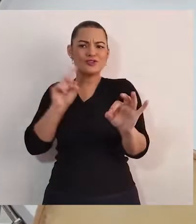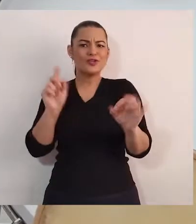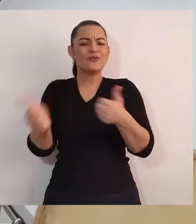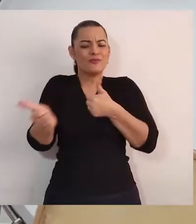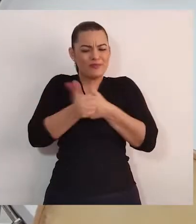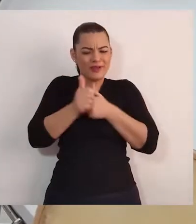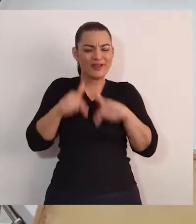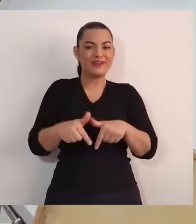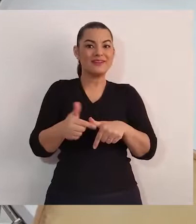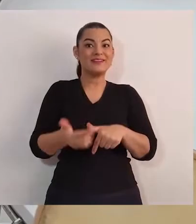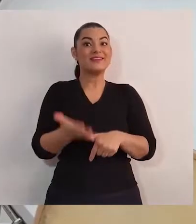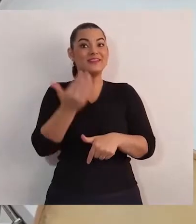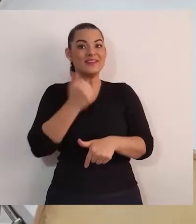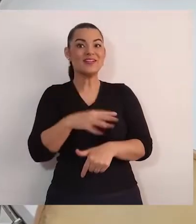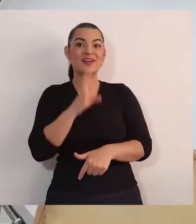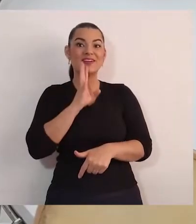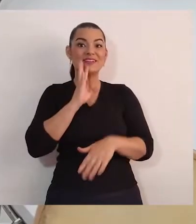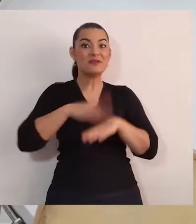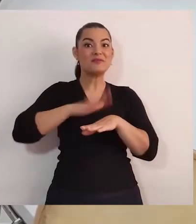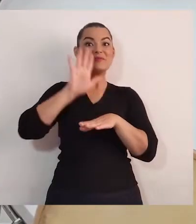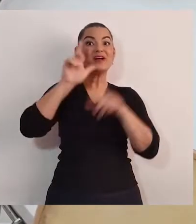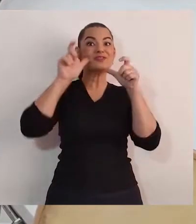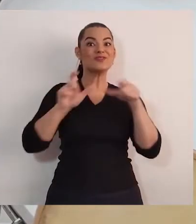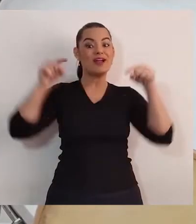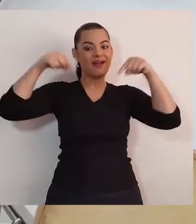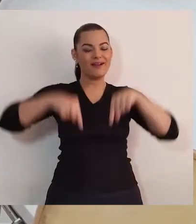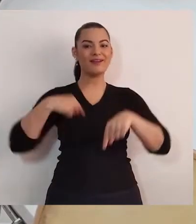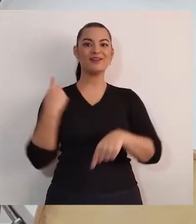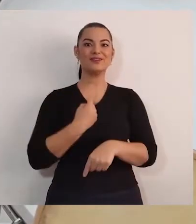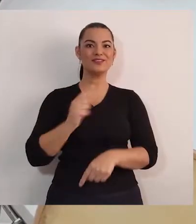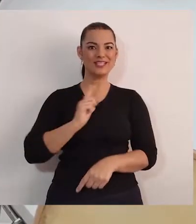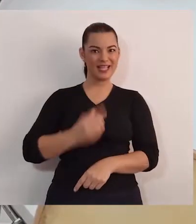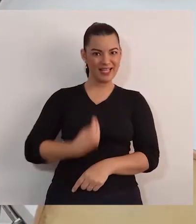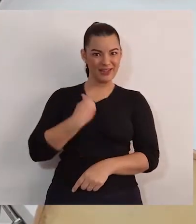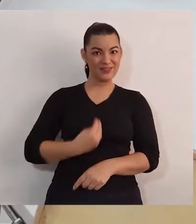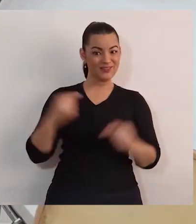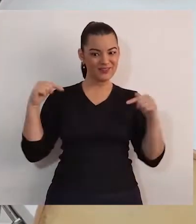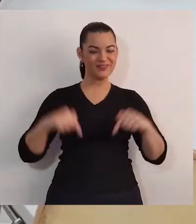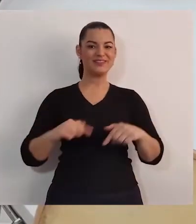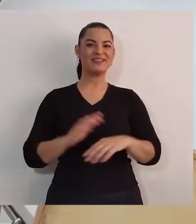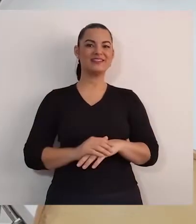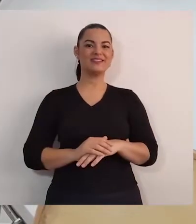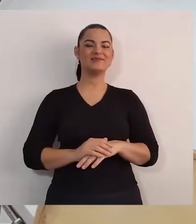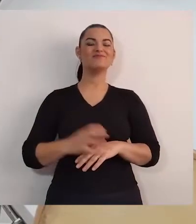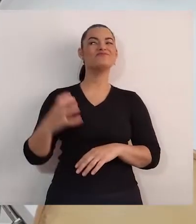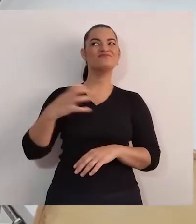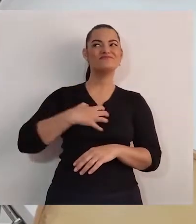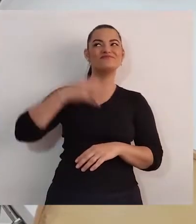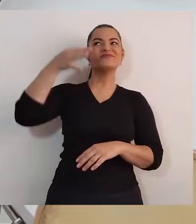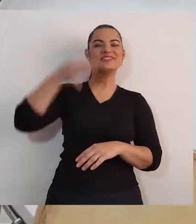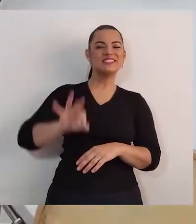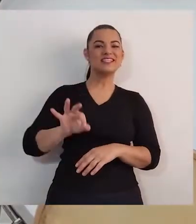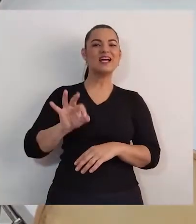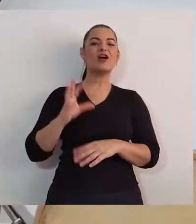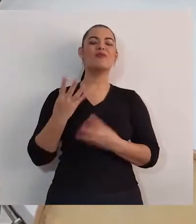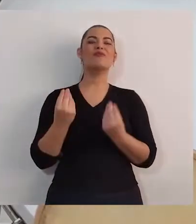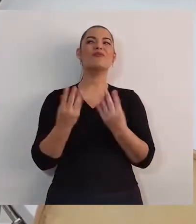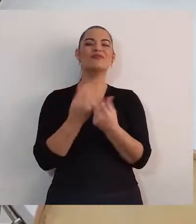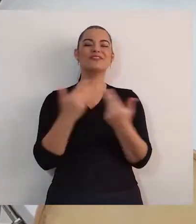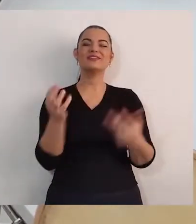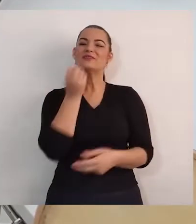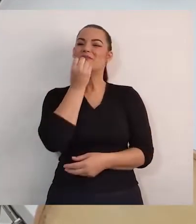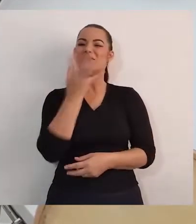saber mais sobre o lugar onde estamos? Com certeza, já tem muita coisa boa para aprender por